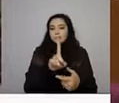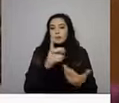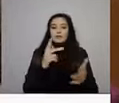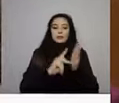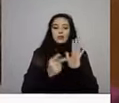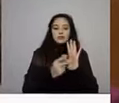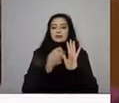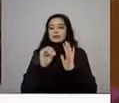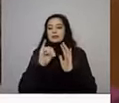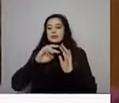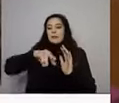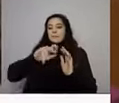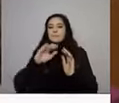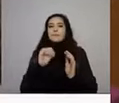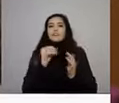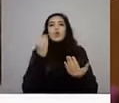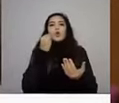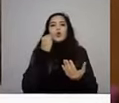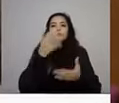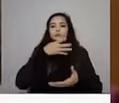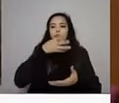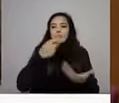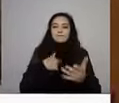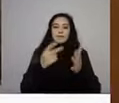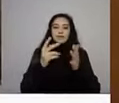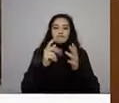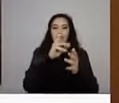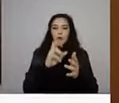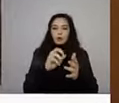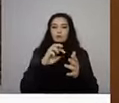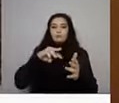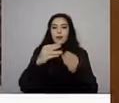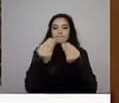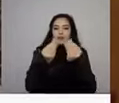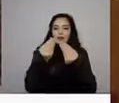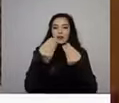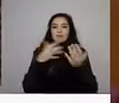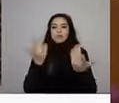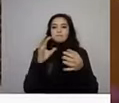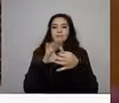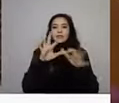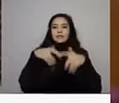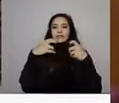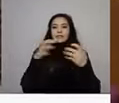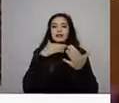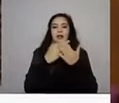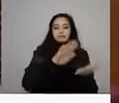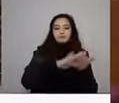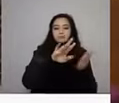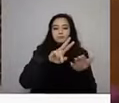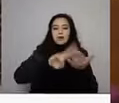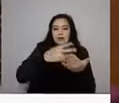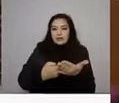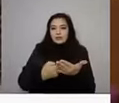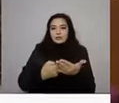CIMAS, que é que como é que se explica que este erro material, como foi referido na nota que foi remetida à Assembleia, se tenha traduzido tão precisamente nas